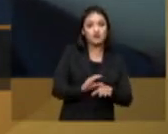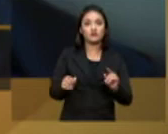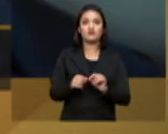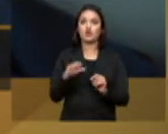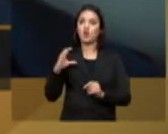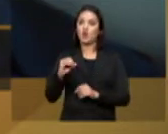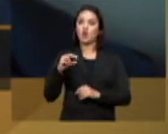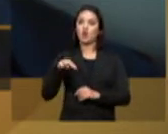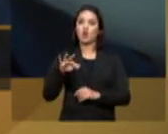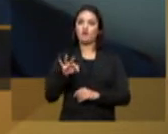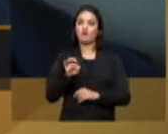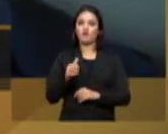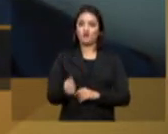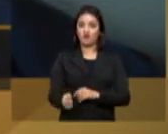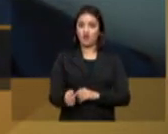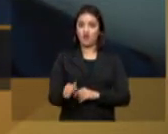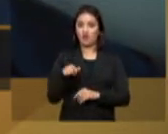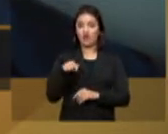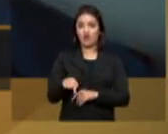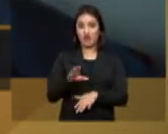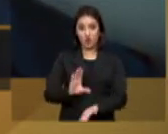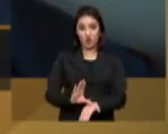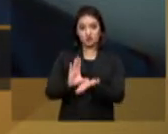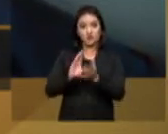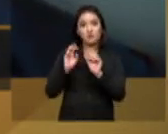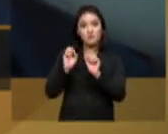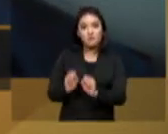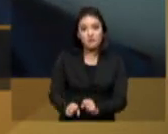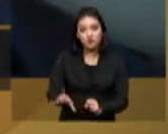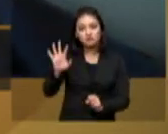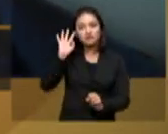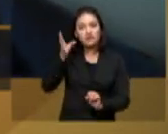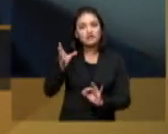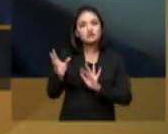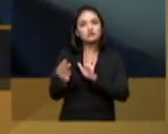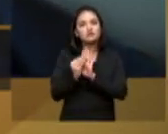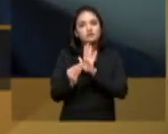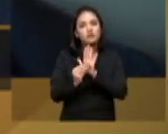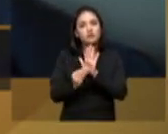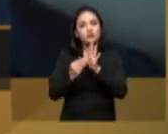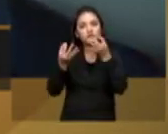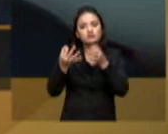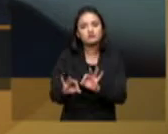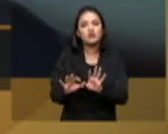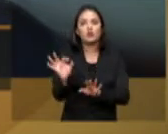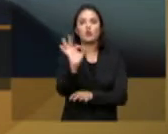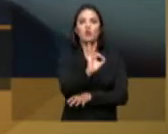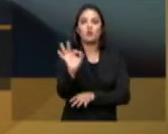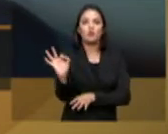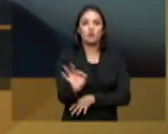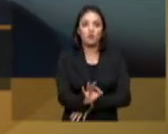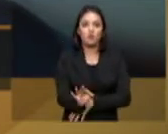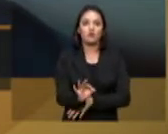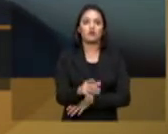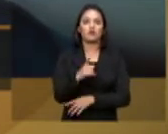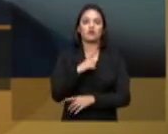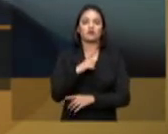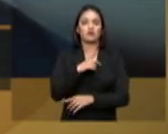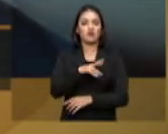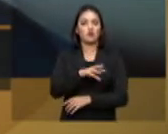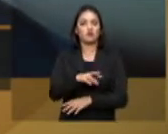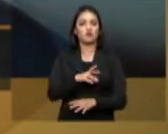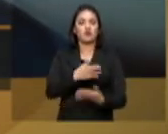CONFEA a fixação da taxa referente à anotação de responsabilidade